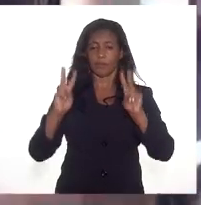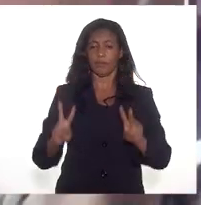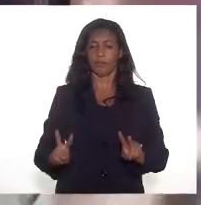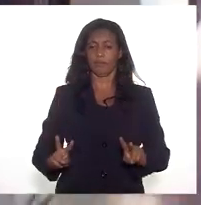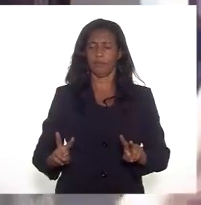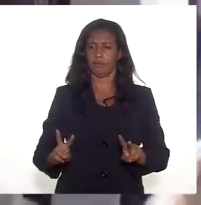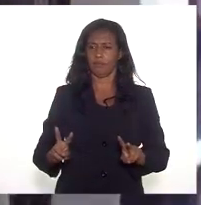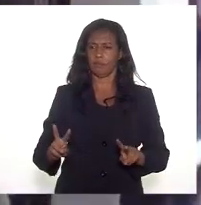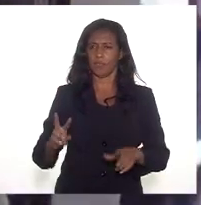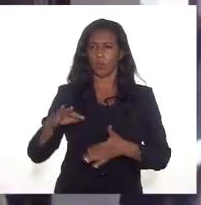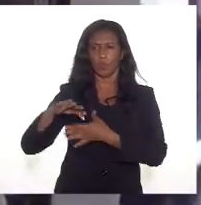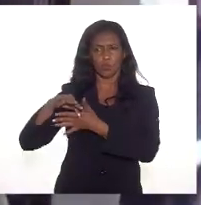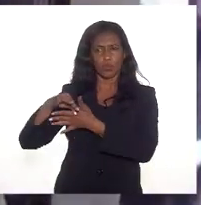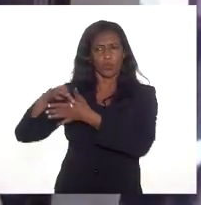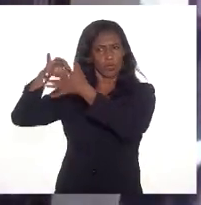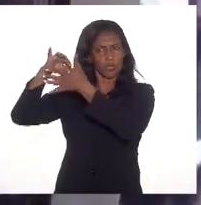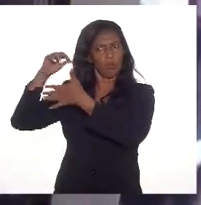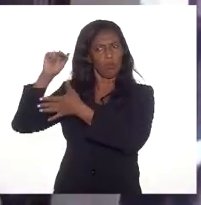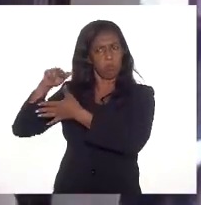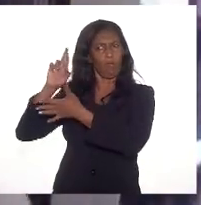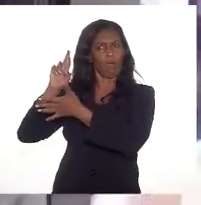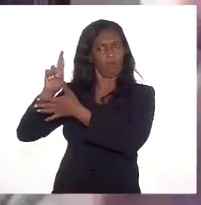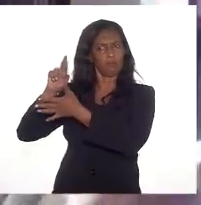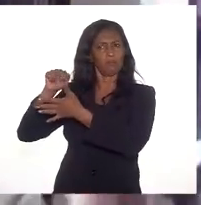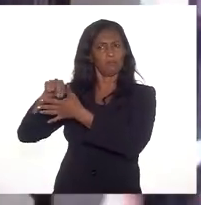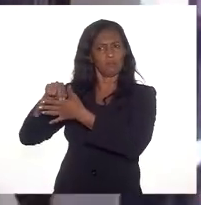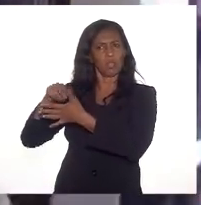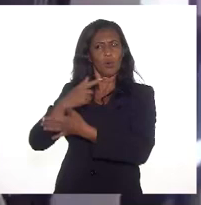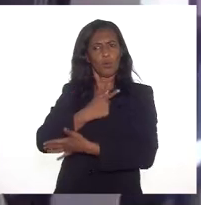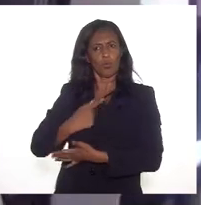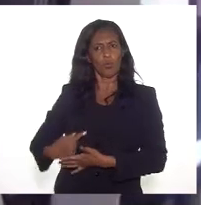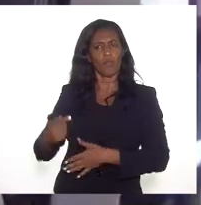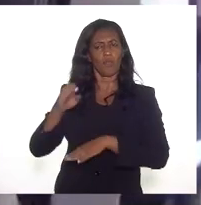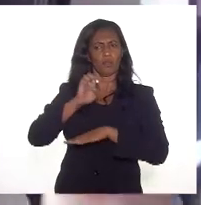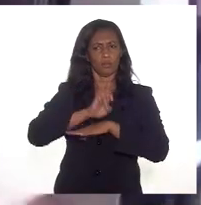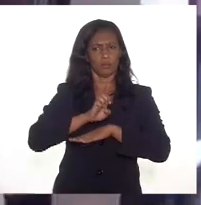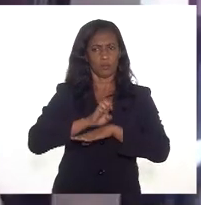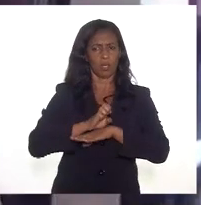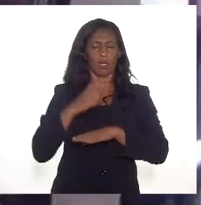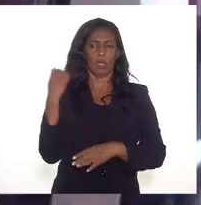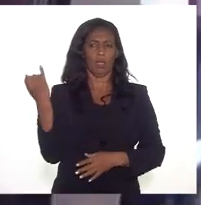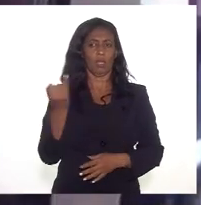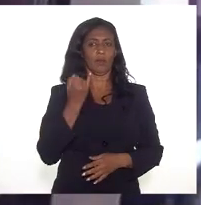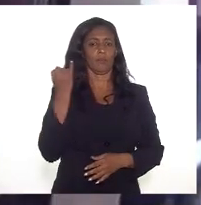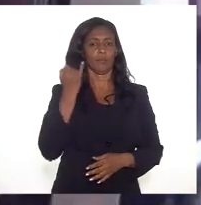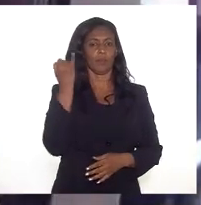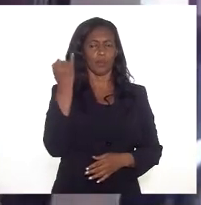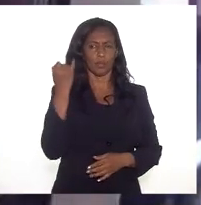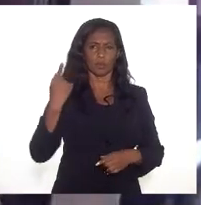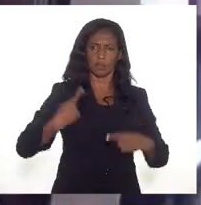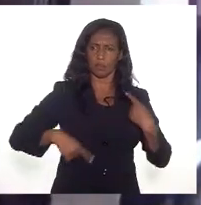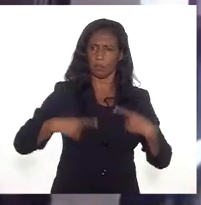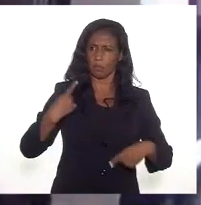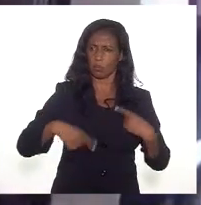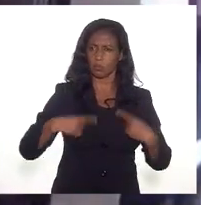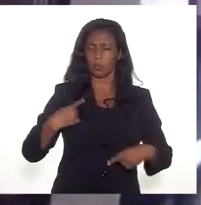às autoridades responsáveis por governar esse Estado a importância dessa política pública da cultura.